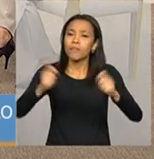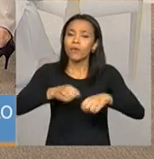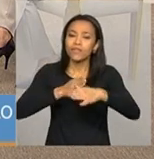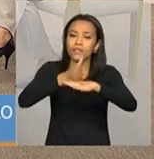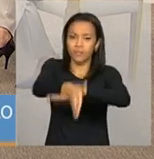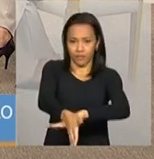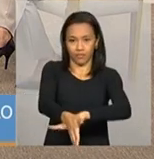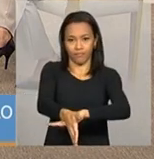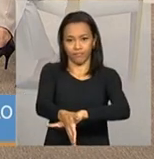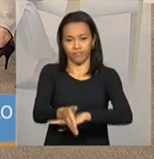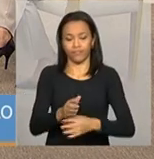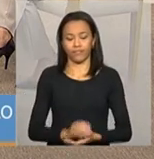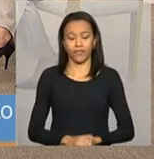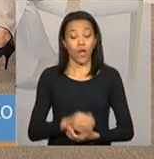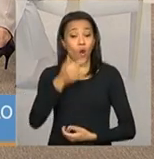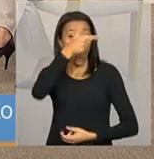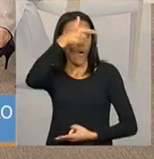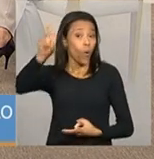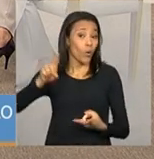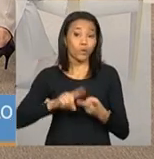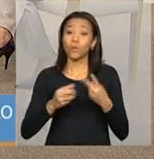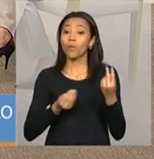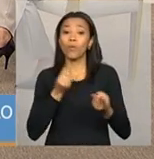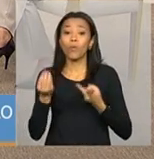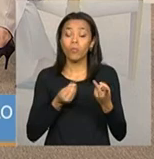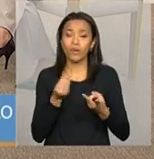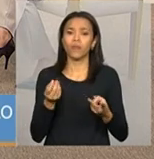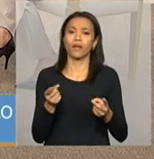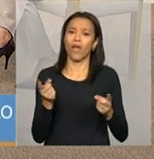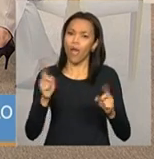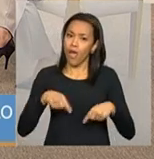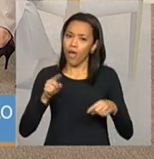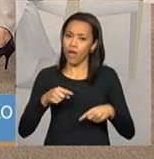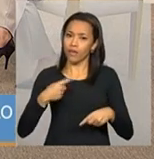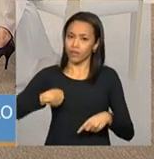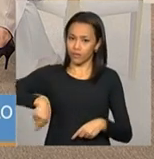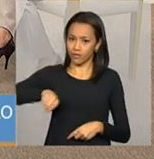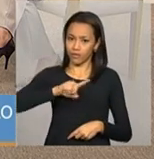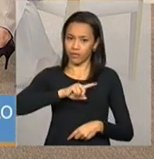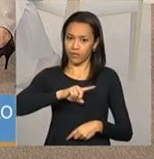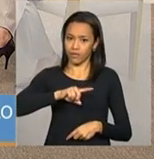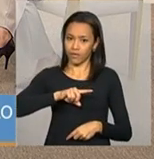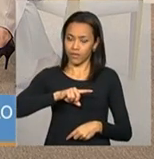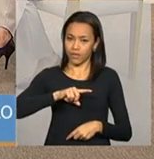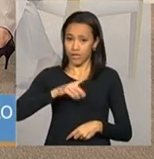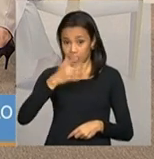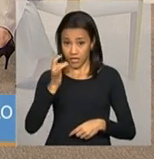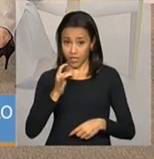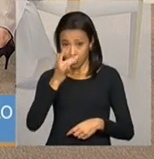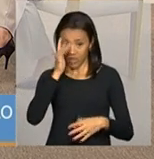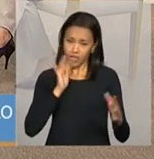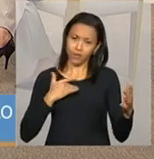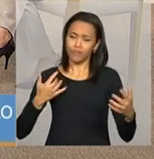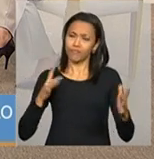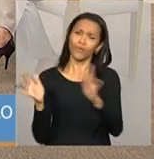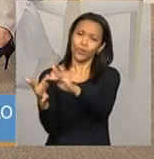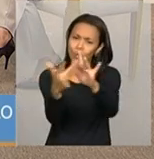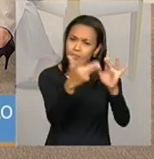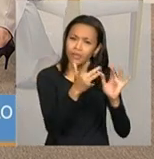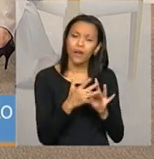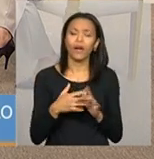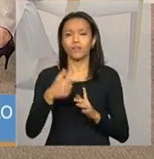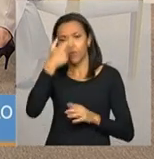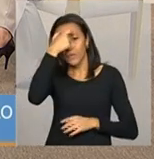Emprego. Perfeito. E a outra forma, a outra questão também é da gente, essa questão de toda a articulação,